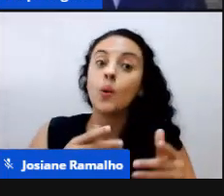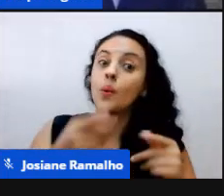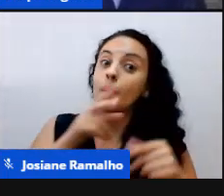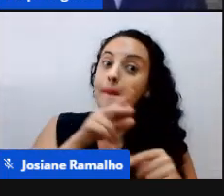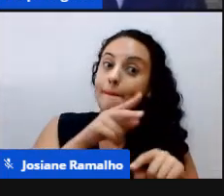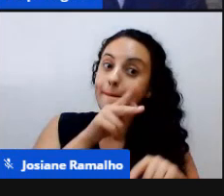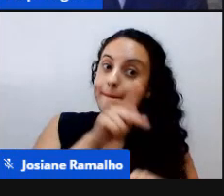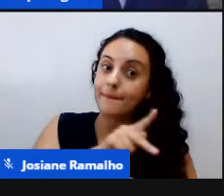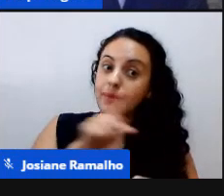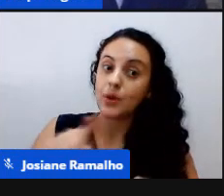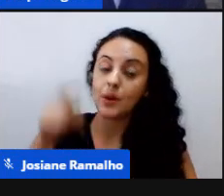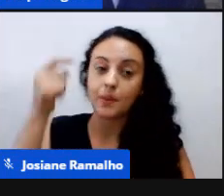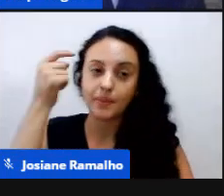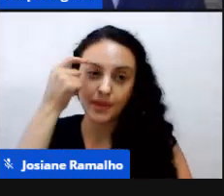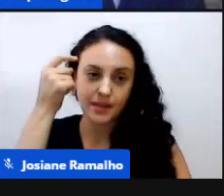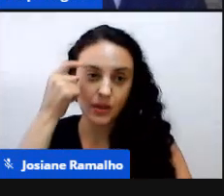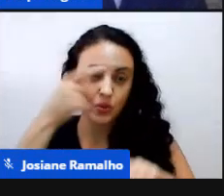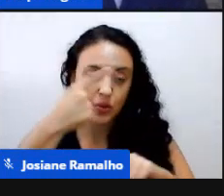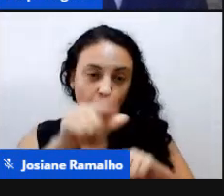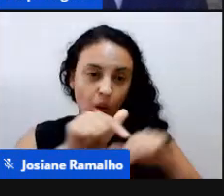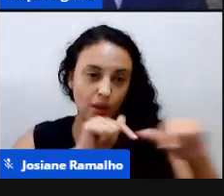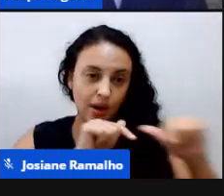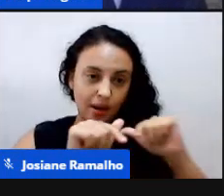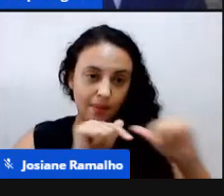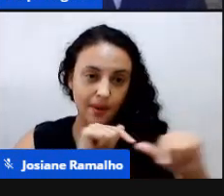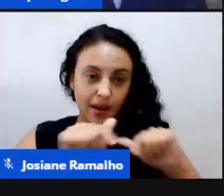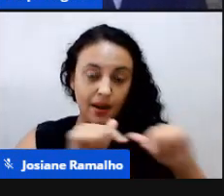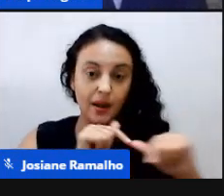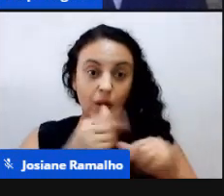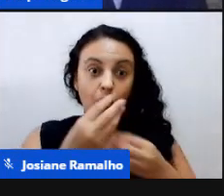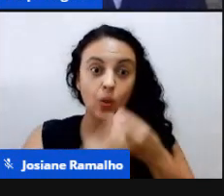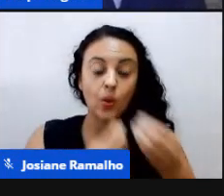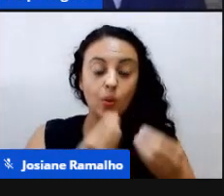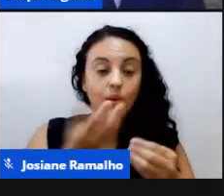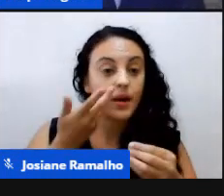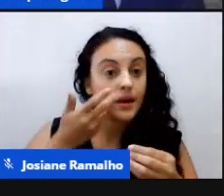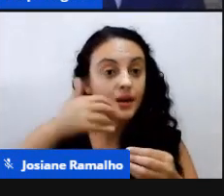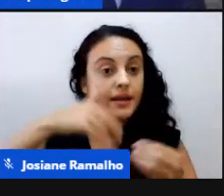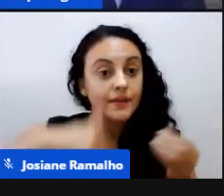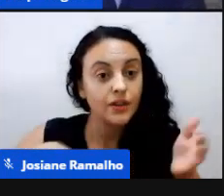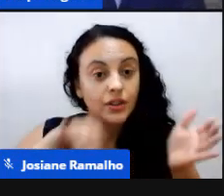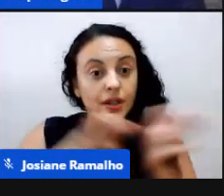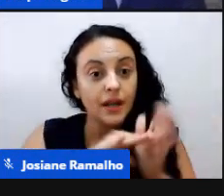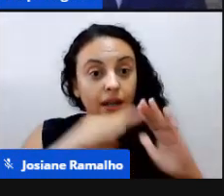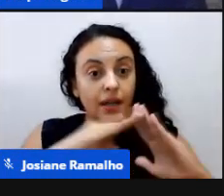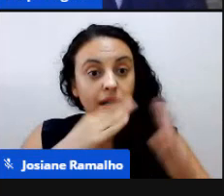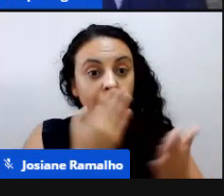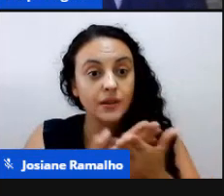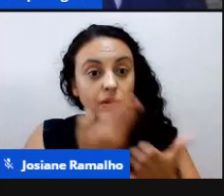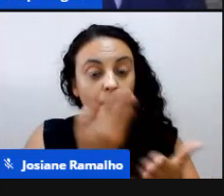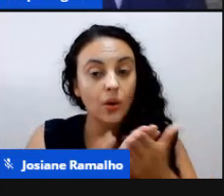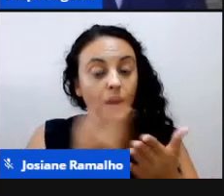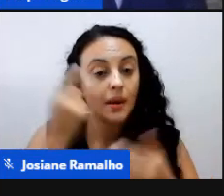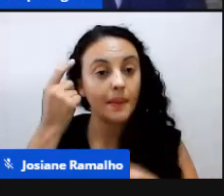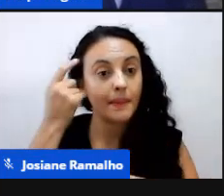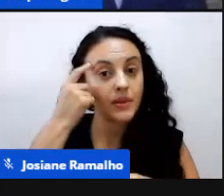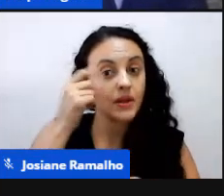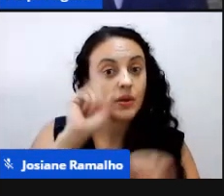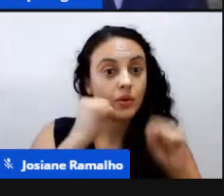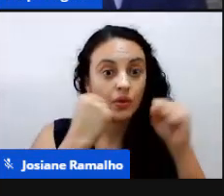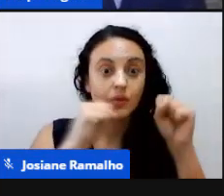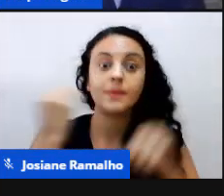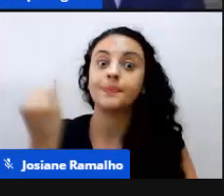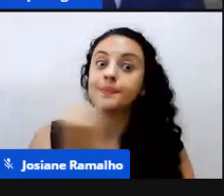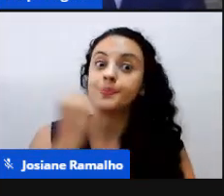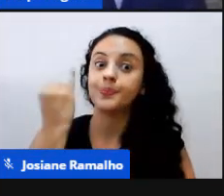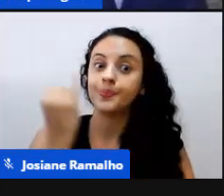pensando no seu trabalho, pensando em receber essa criança, pensando que a educação física é tão importante, que nós